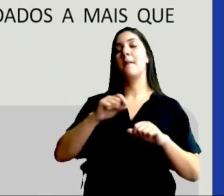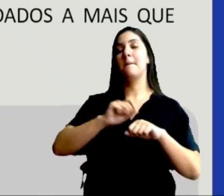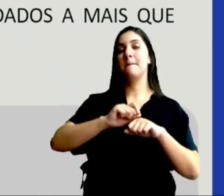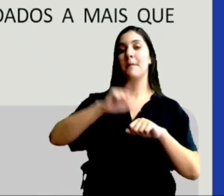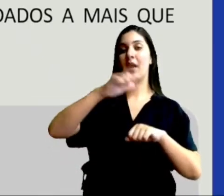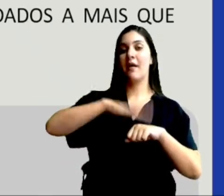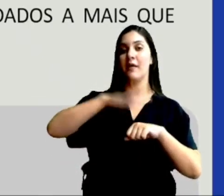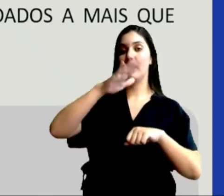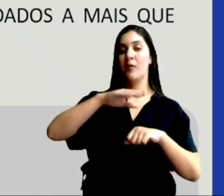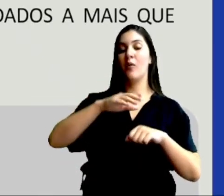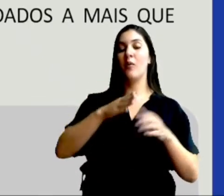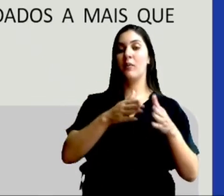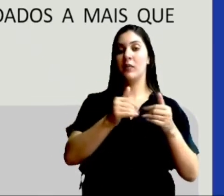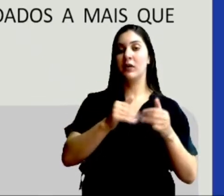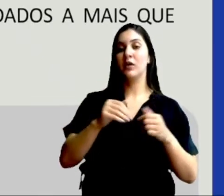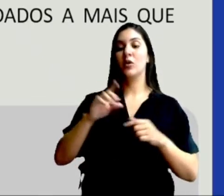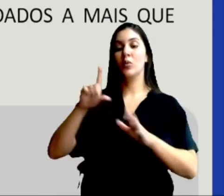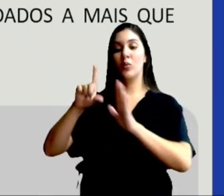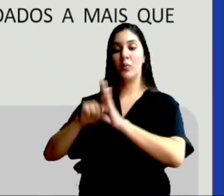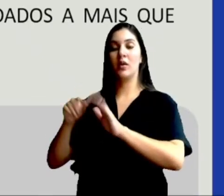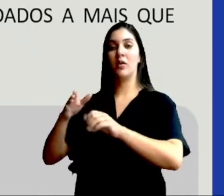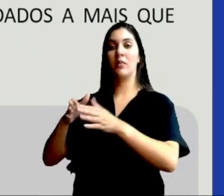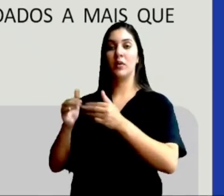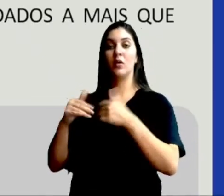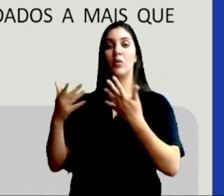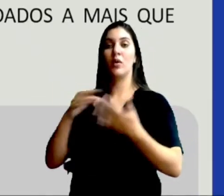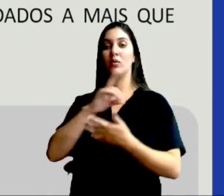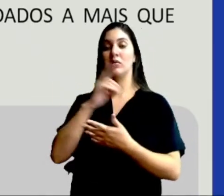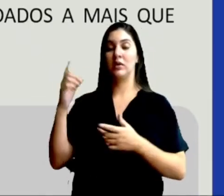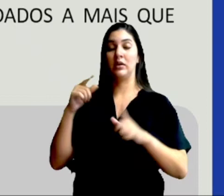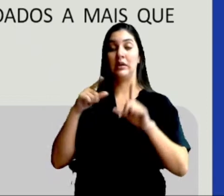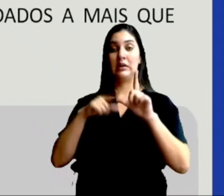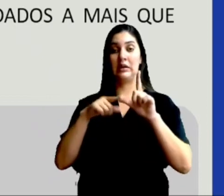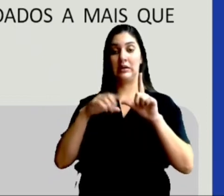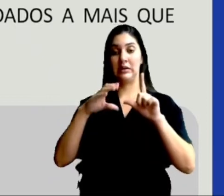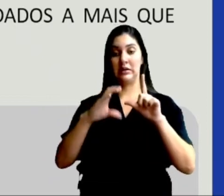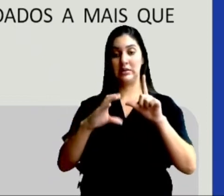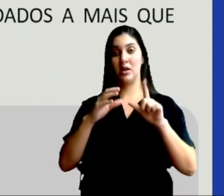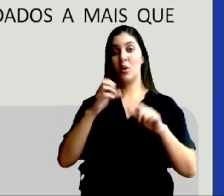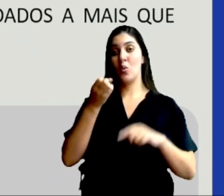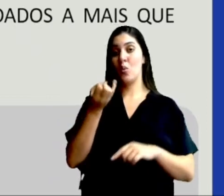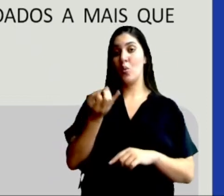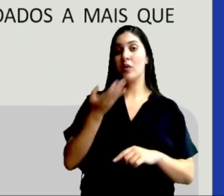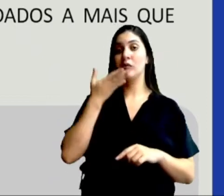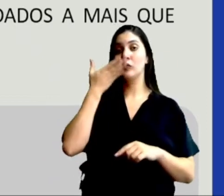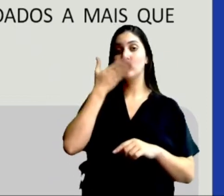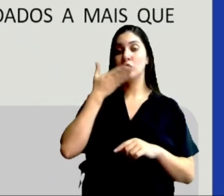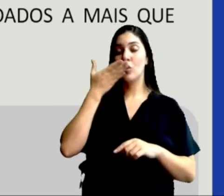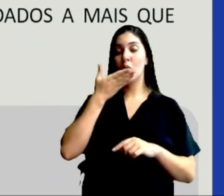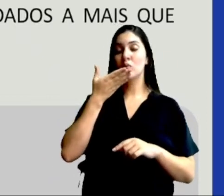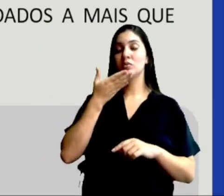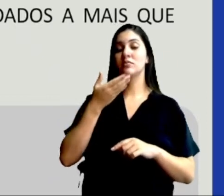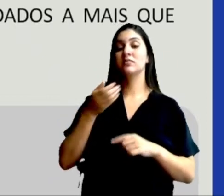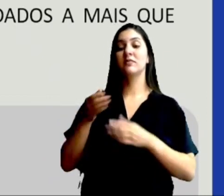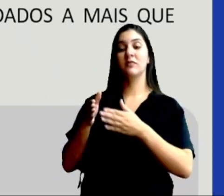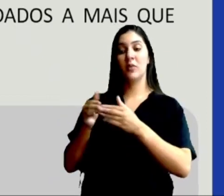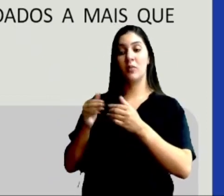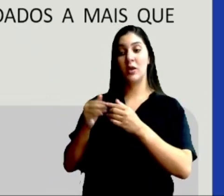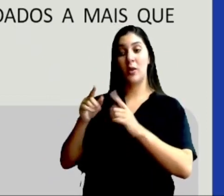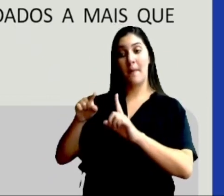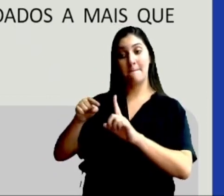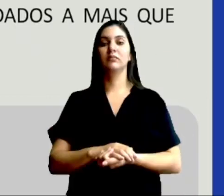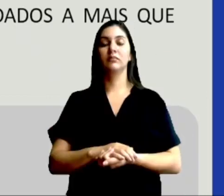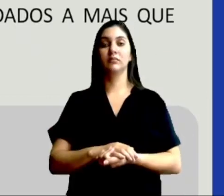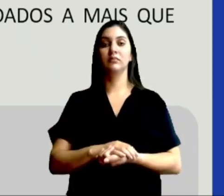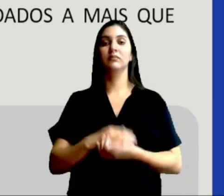menor encomenda, qual foi o dia. E na letra C eu preciso saber quantos doces foram encomendados a mais que